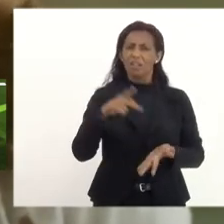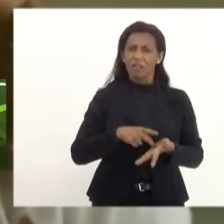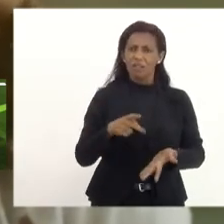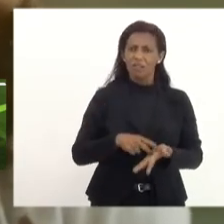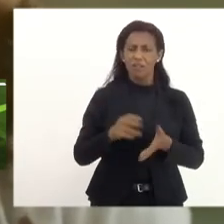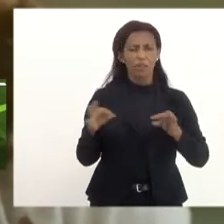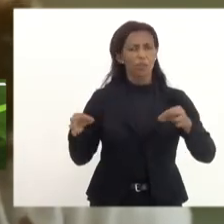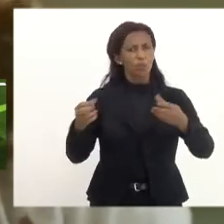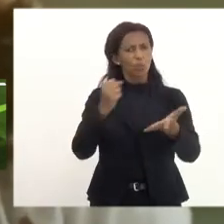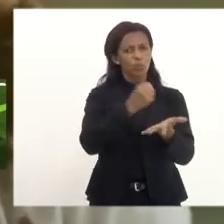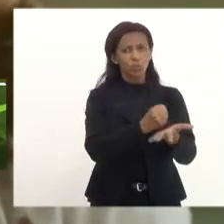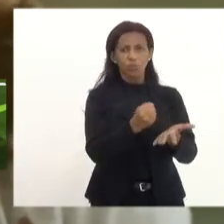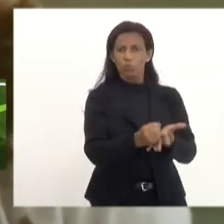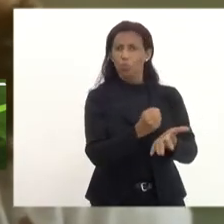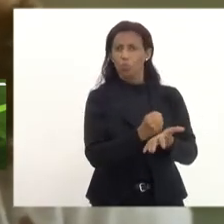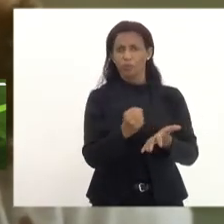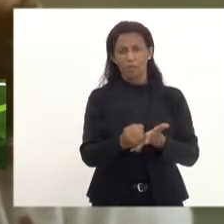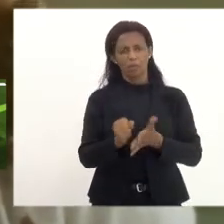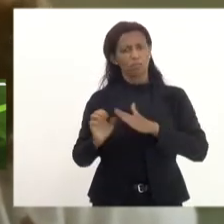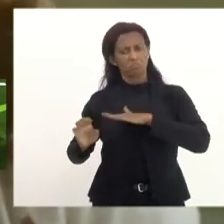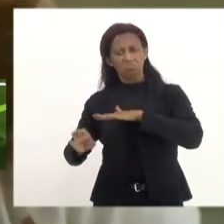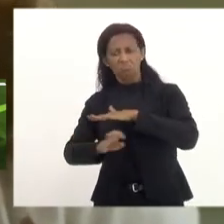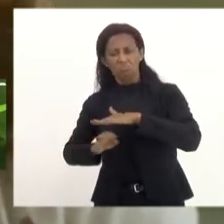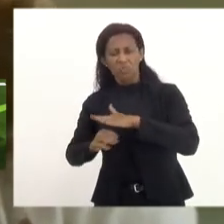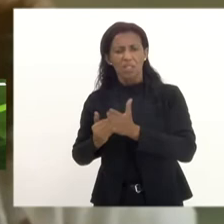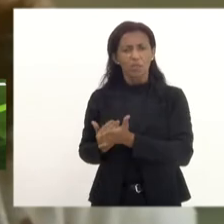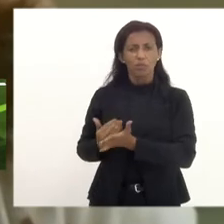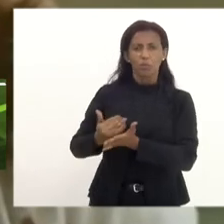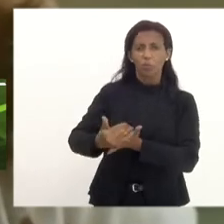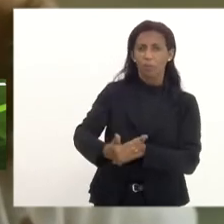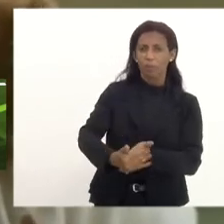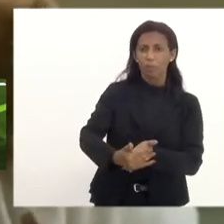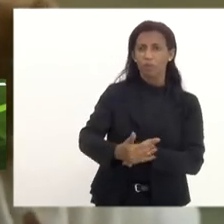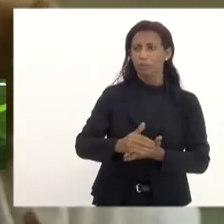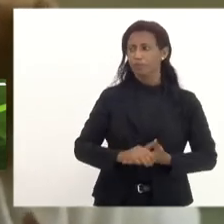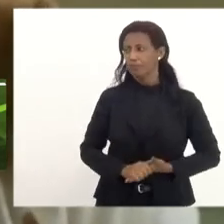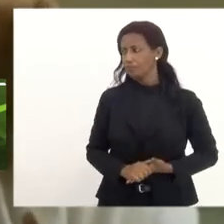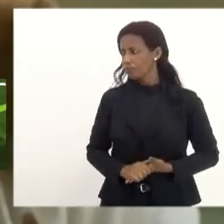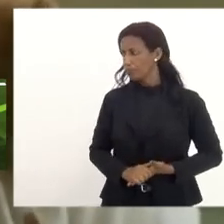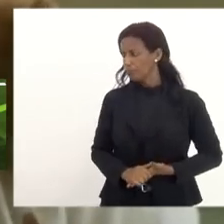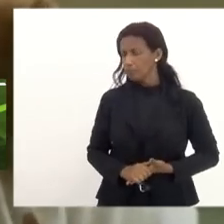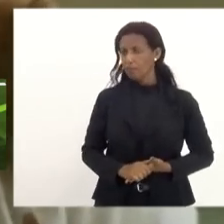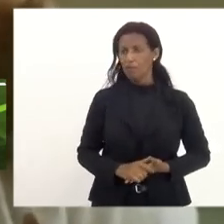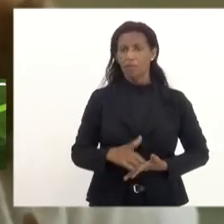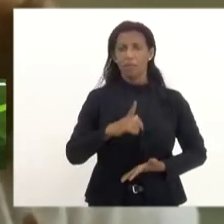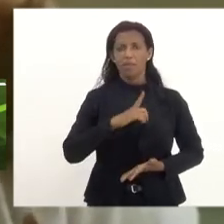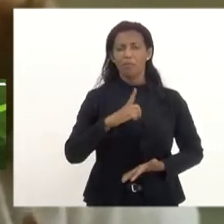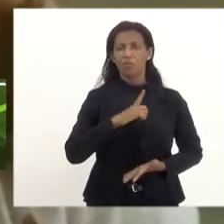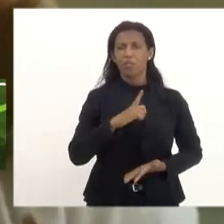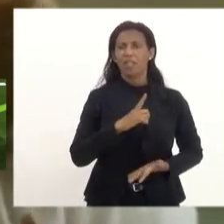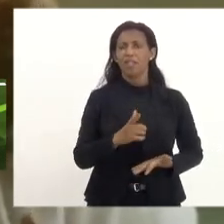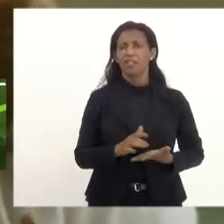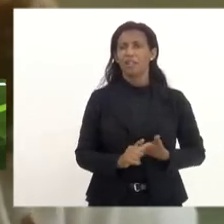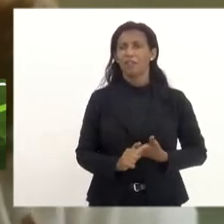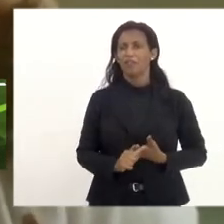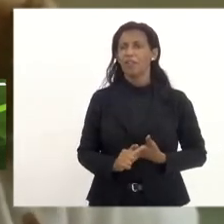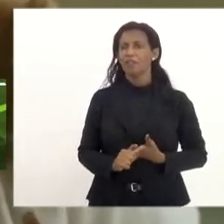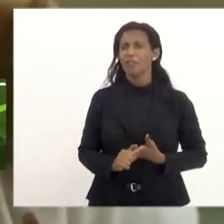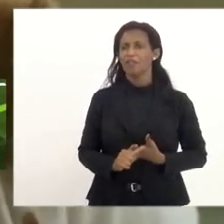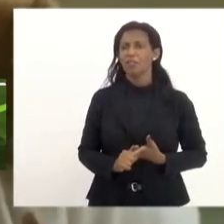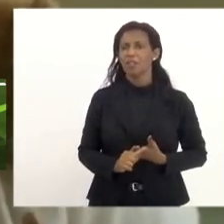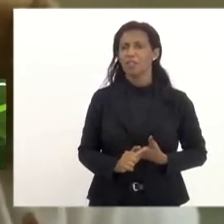verdade, todos os contratos de concessão, desde o seu início, né, tem cláusulas